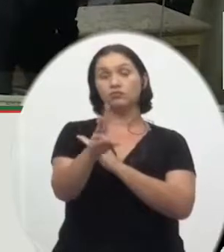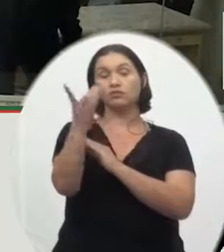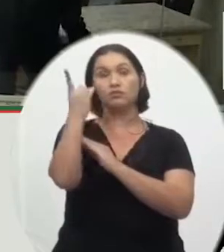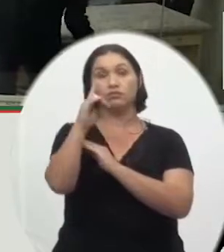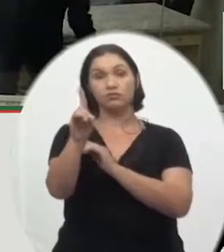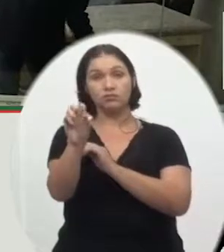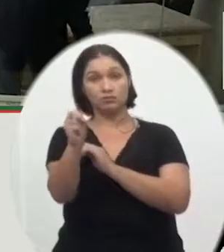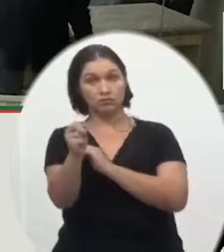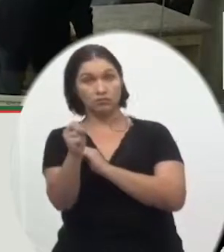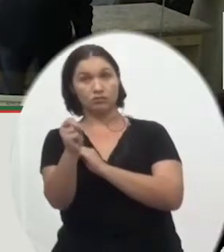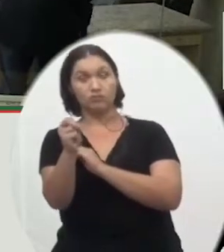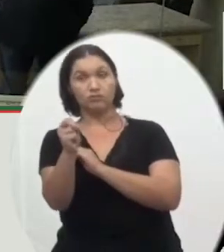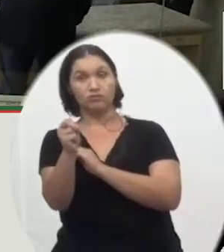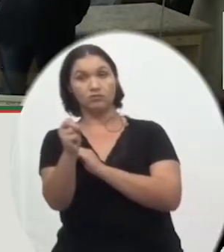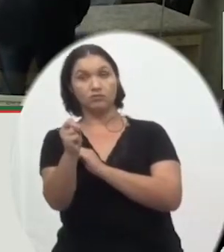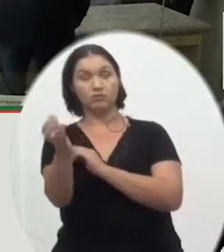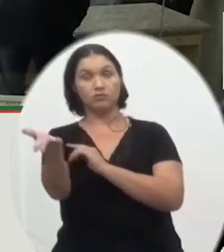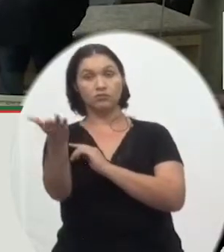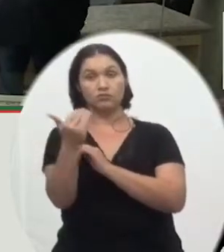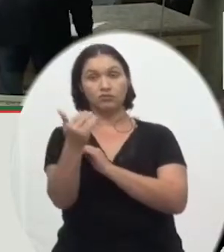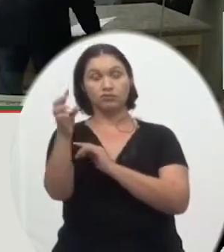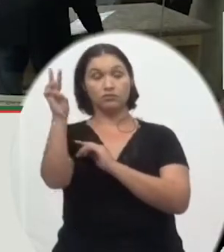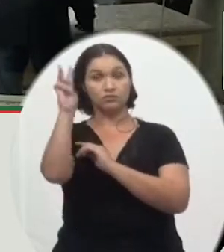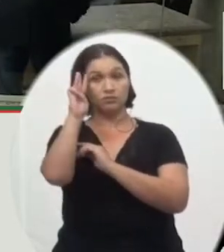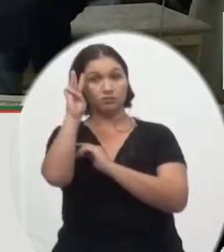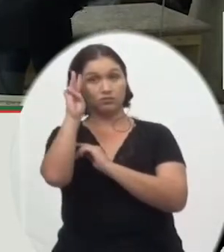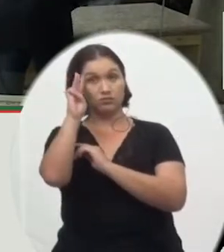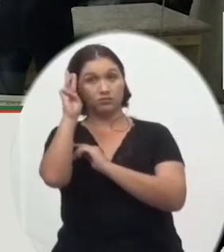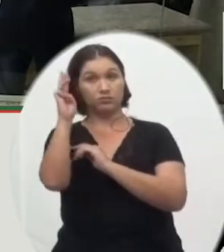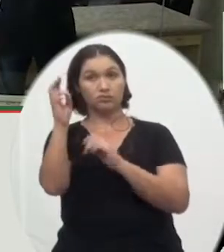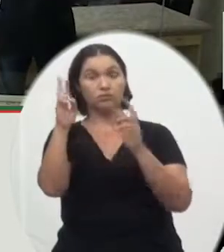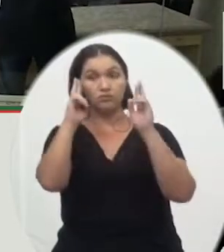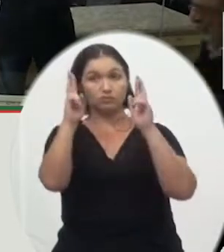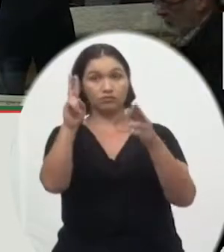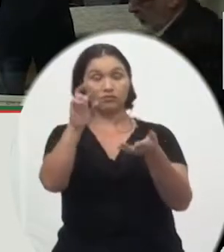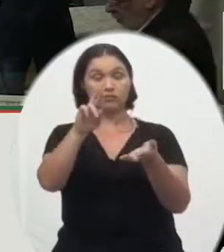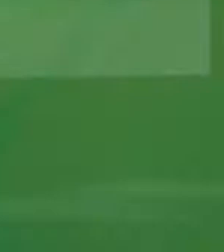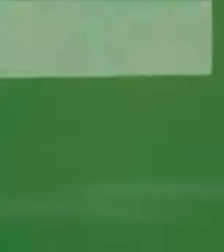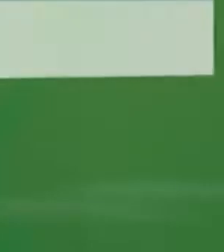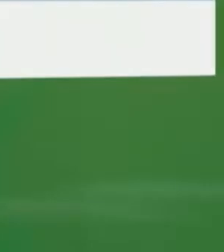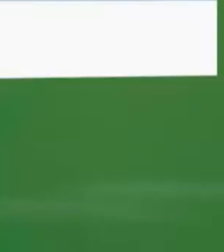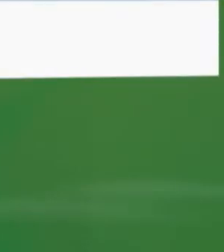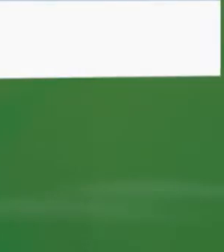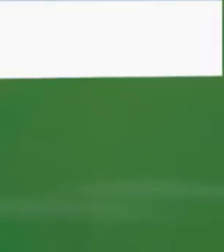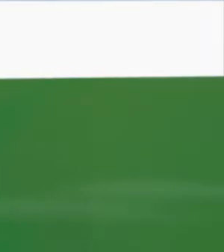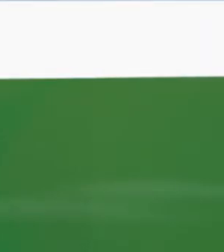dia 18 de junho do ano corrente, terça-feira, no horário regimental. Boa noite a todos.